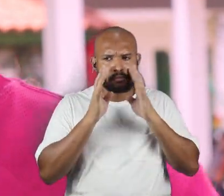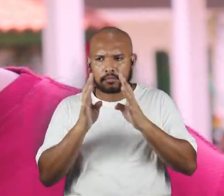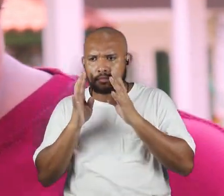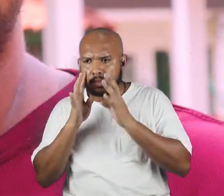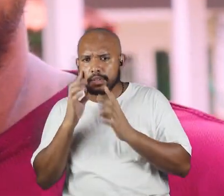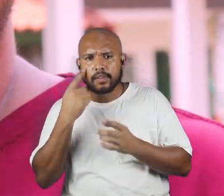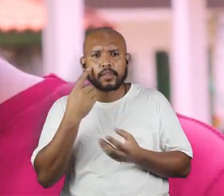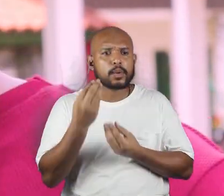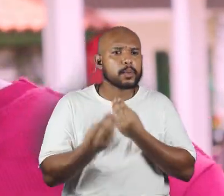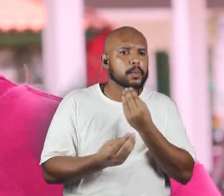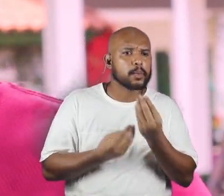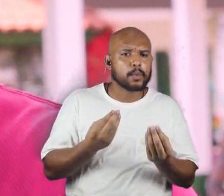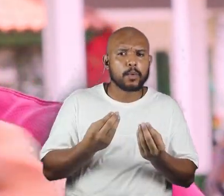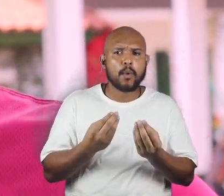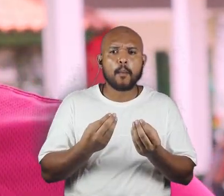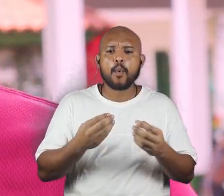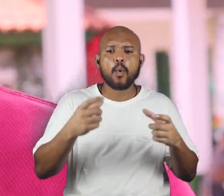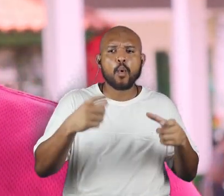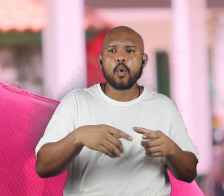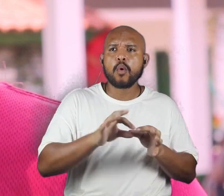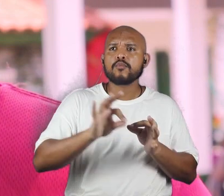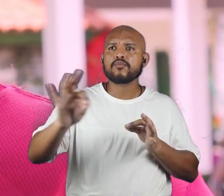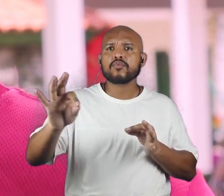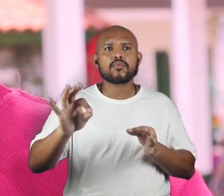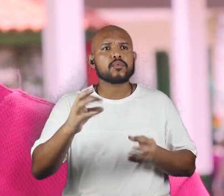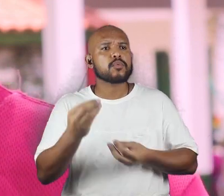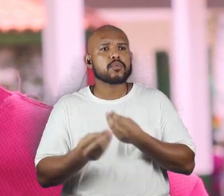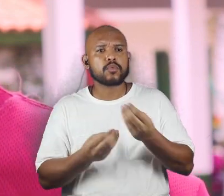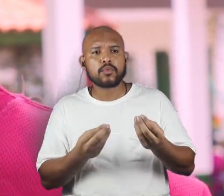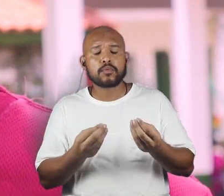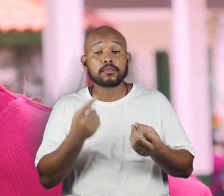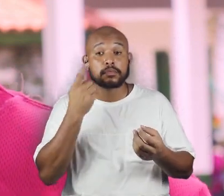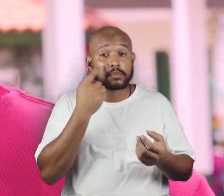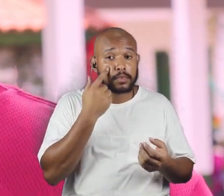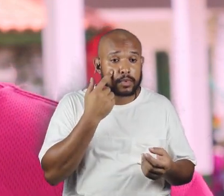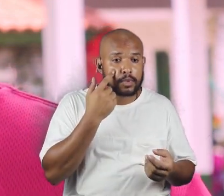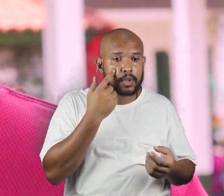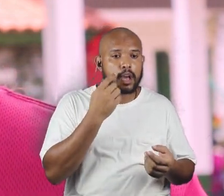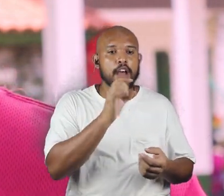né? Que não seja uma coisa generalizada, como se fosse uma coisa que